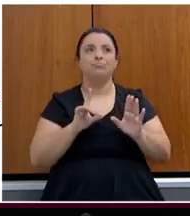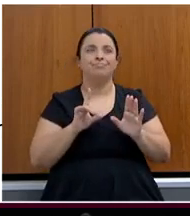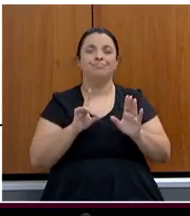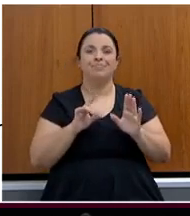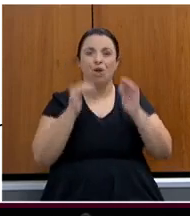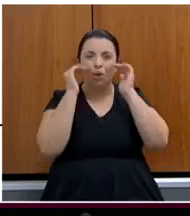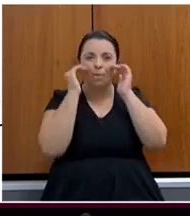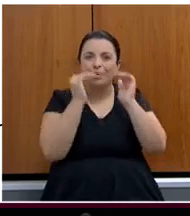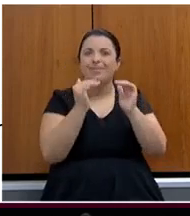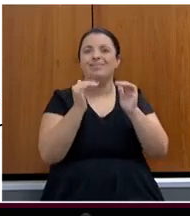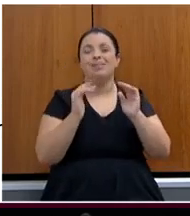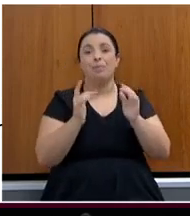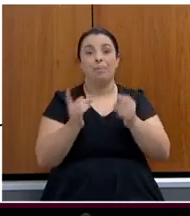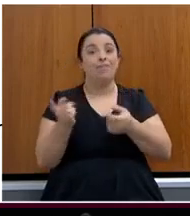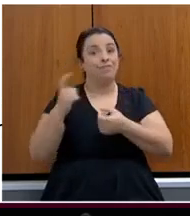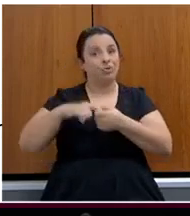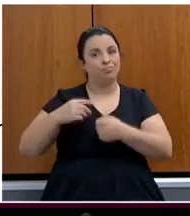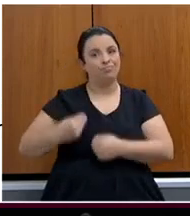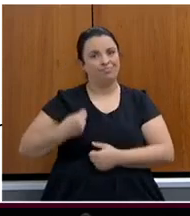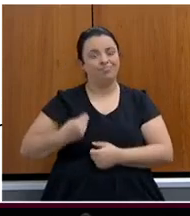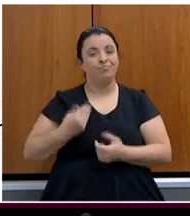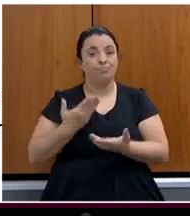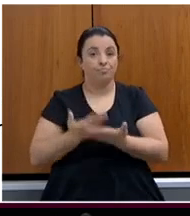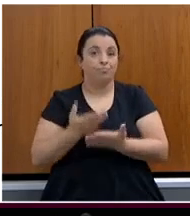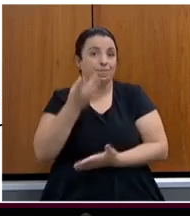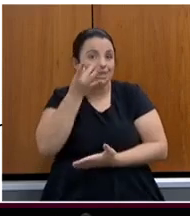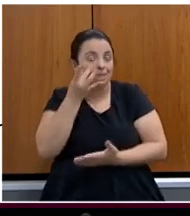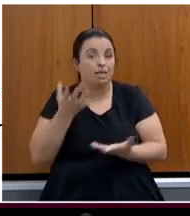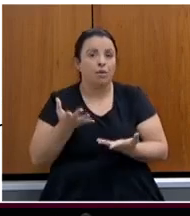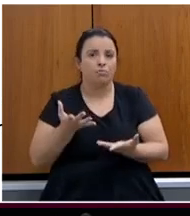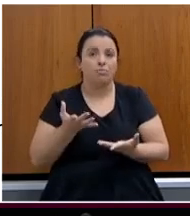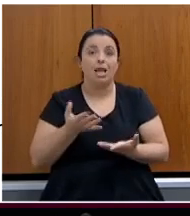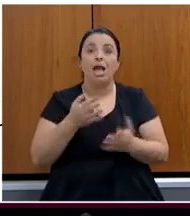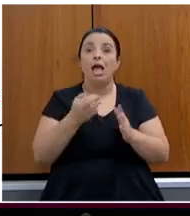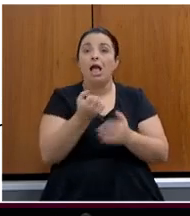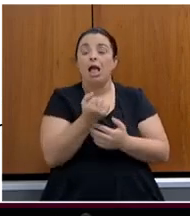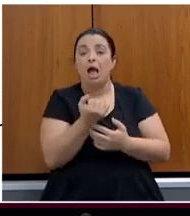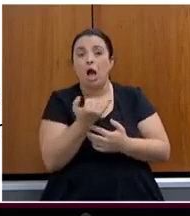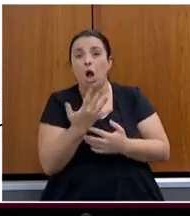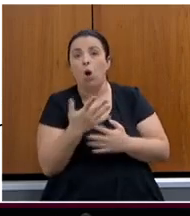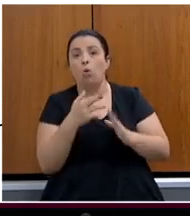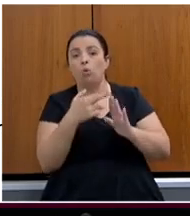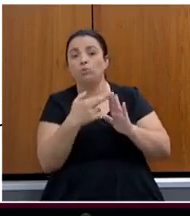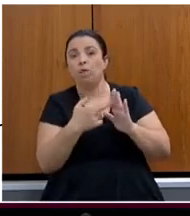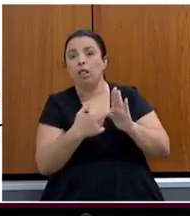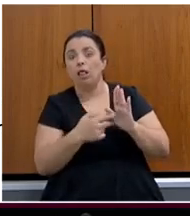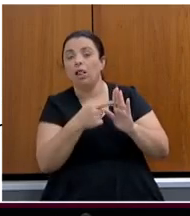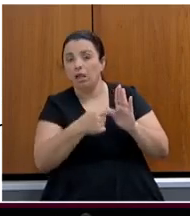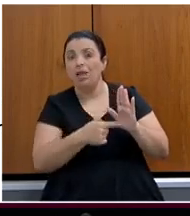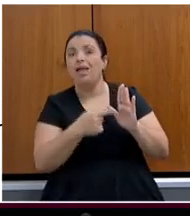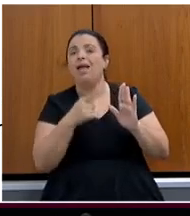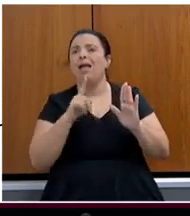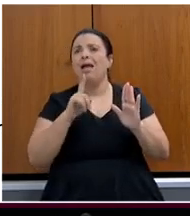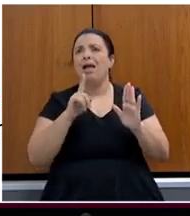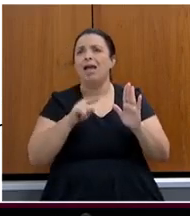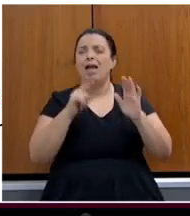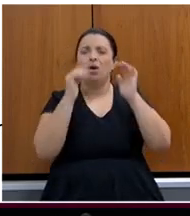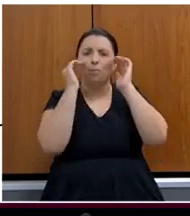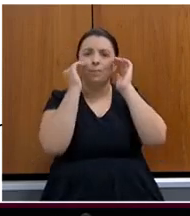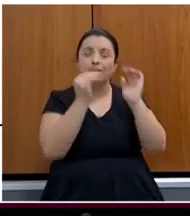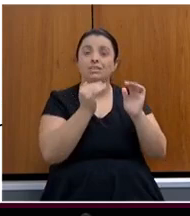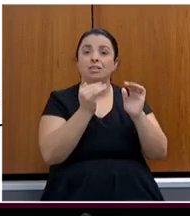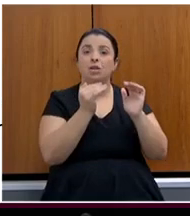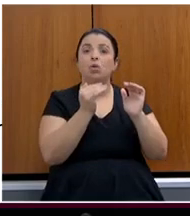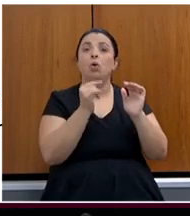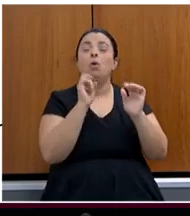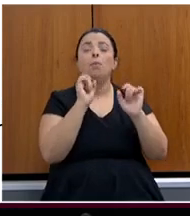retorno às atividades presenciais boa parte dos protocolos são executados por um cargo que na escola é o é auxiliar